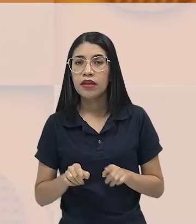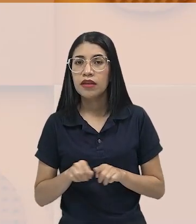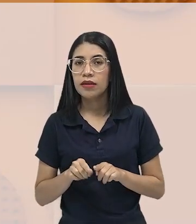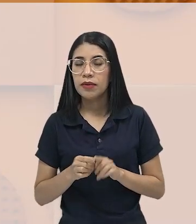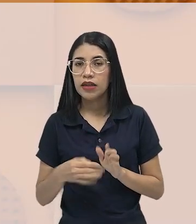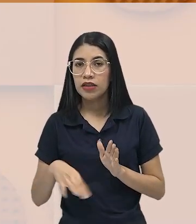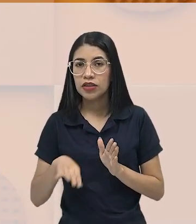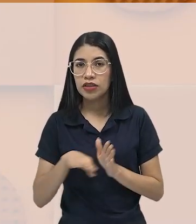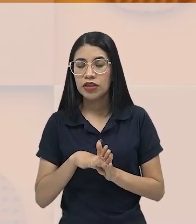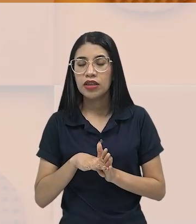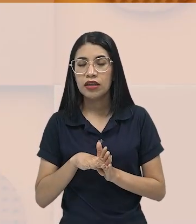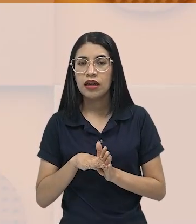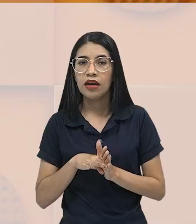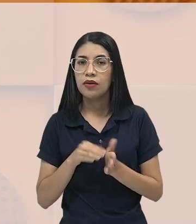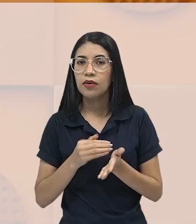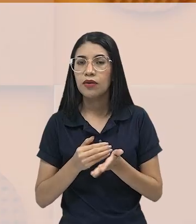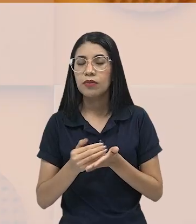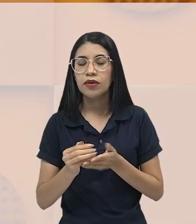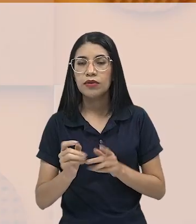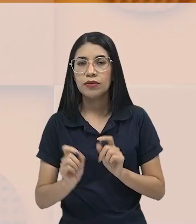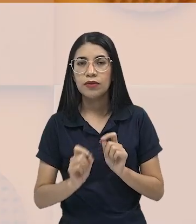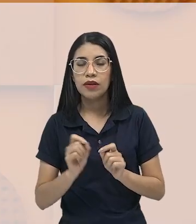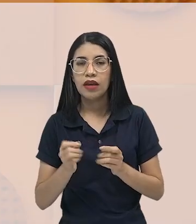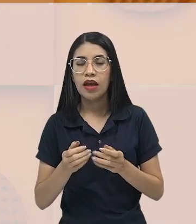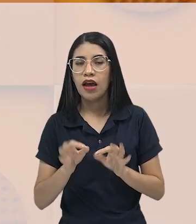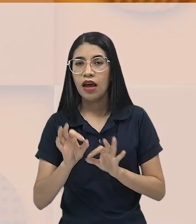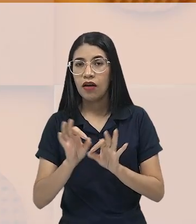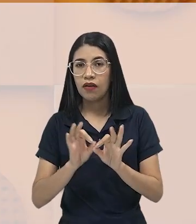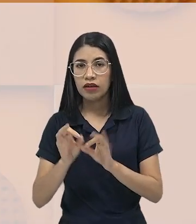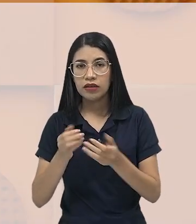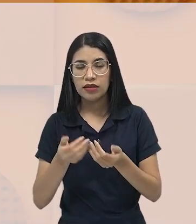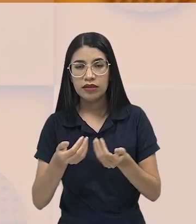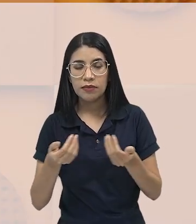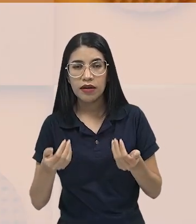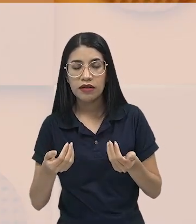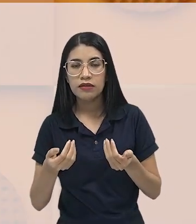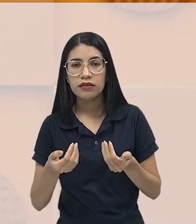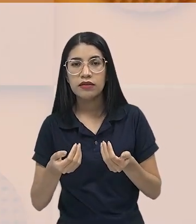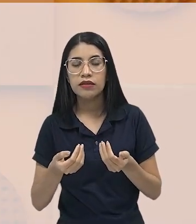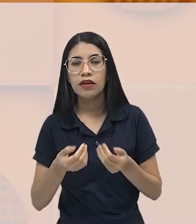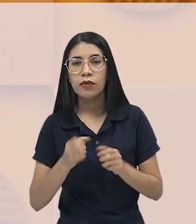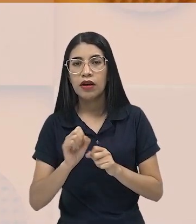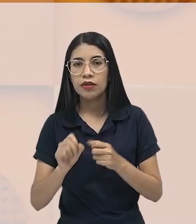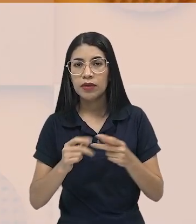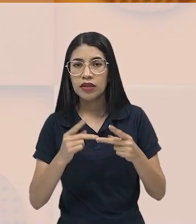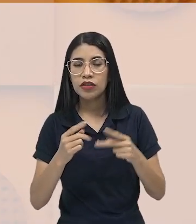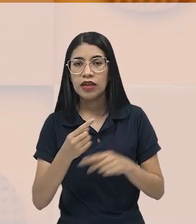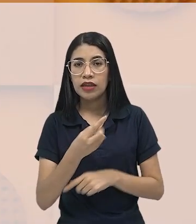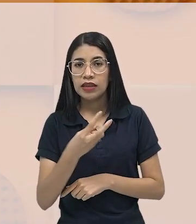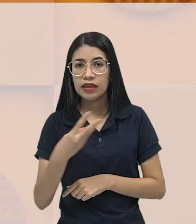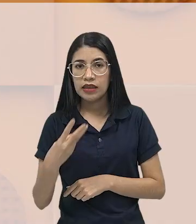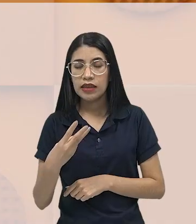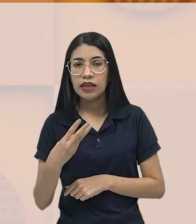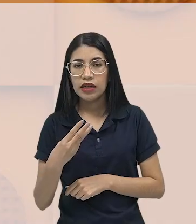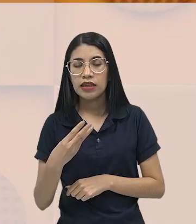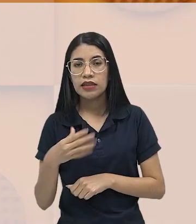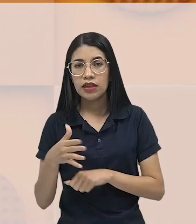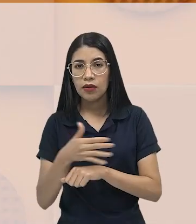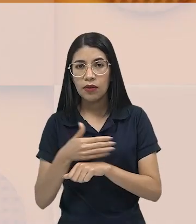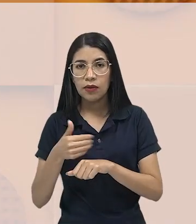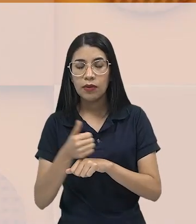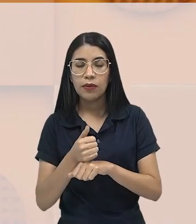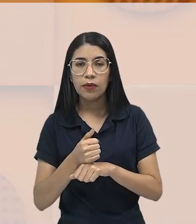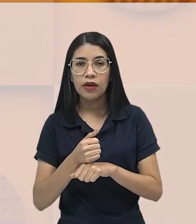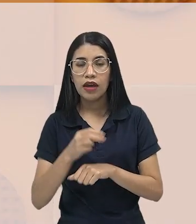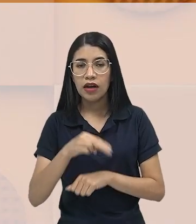chegarem, vão começar a divisão administrativa, nós teremos as 13 colônias que serão divididas